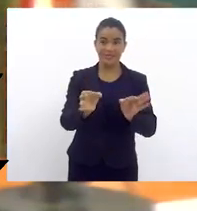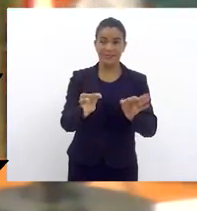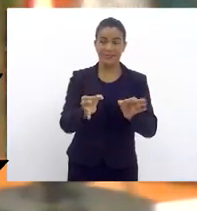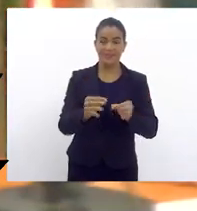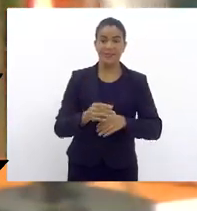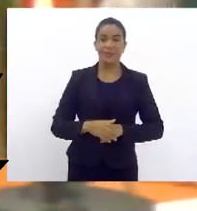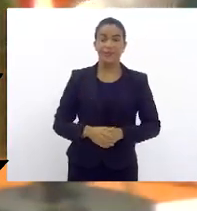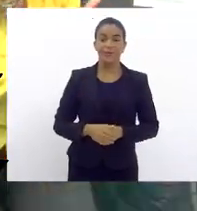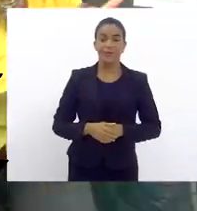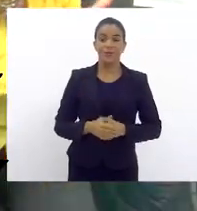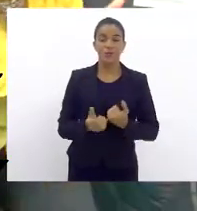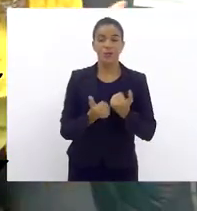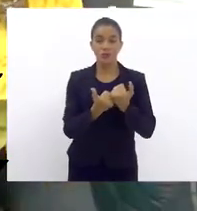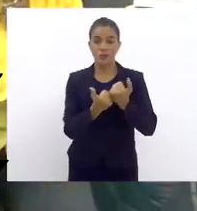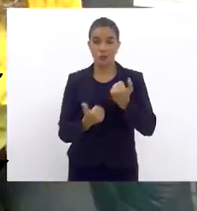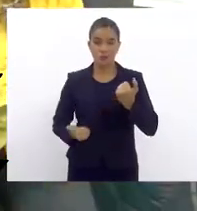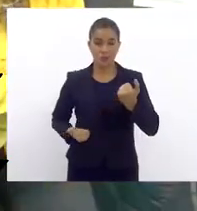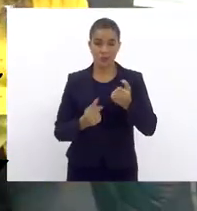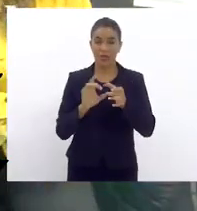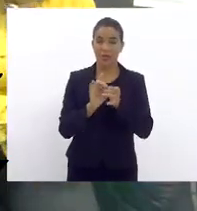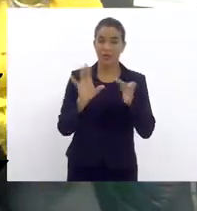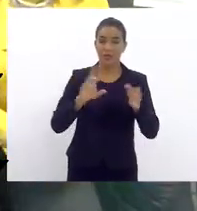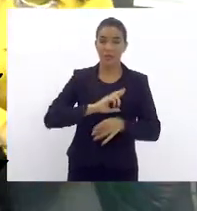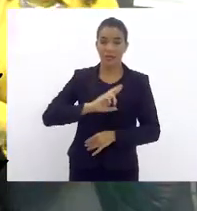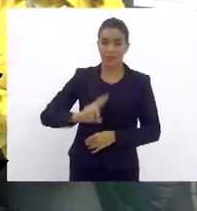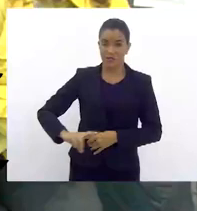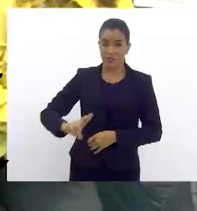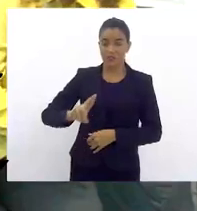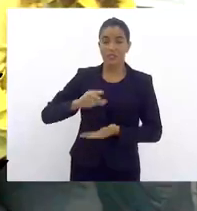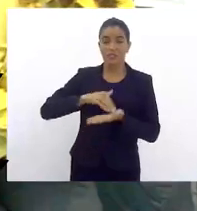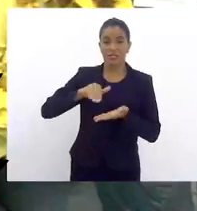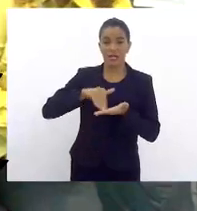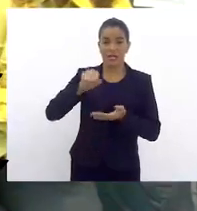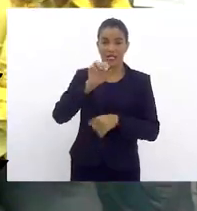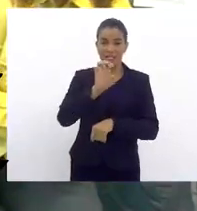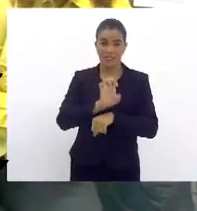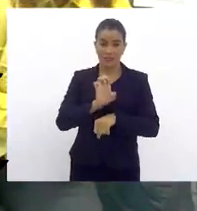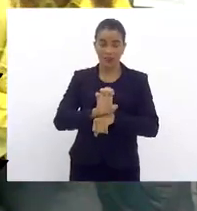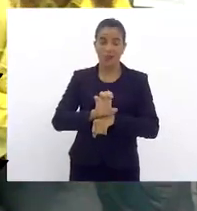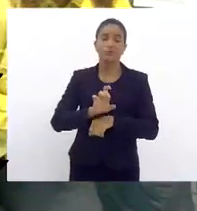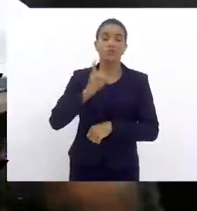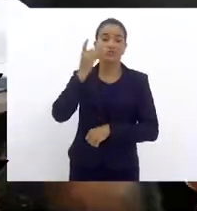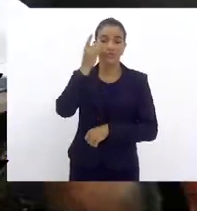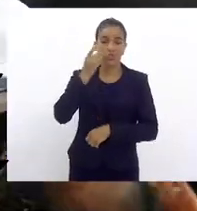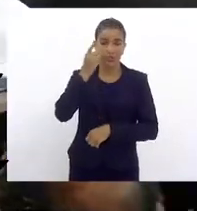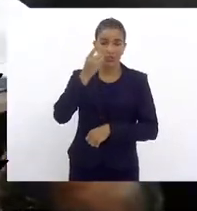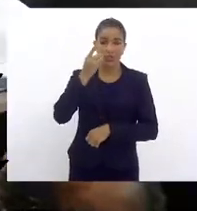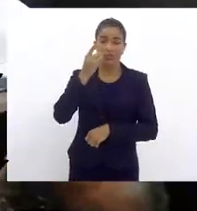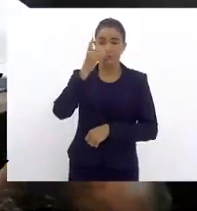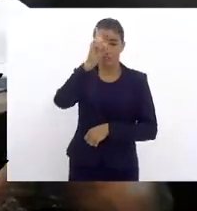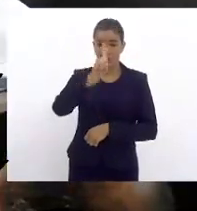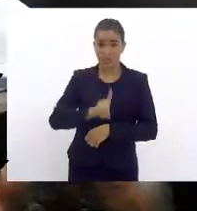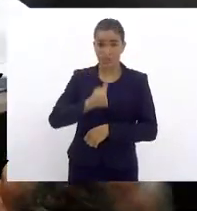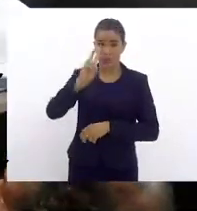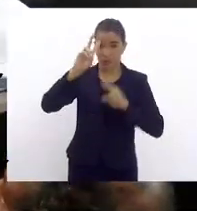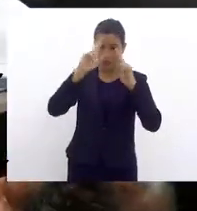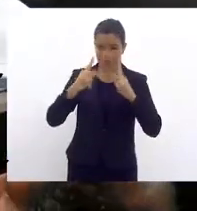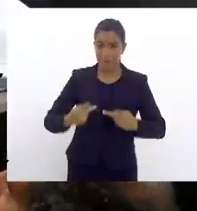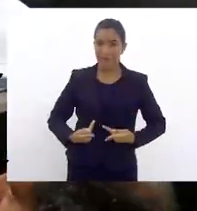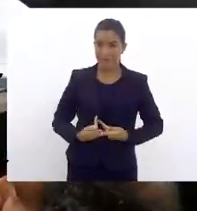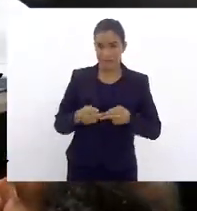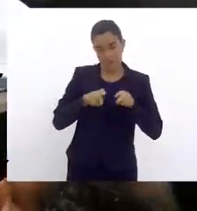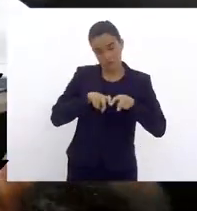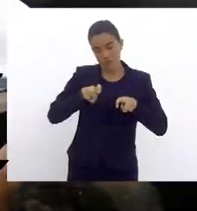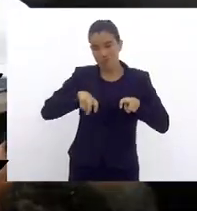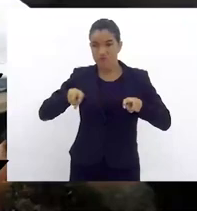surpreendente de promoção de liberdade religiosa da Secretaria Estadual de Desenvolvimento Social e direitos humanos para compor a mesa também